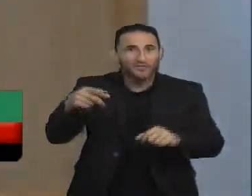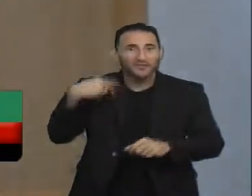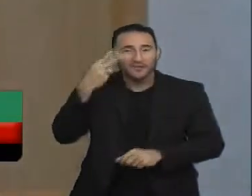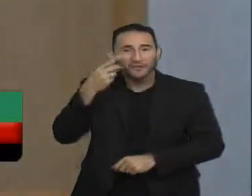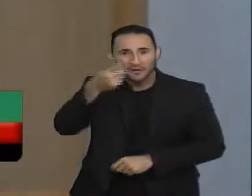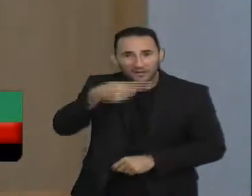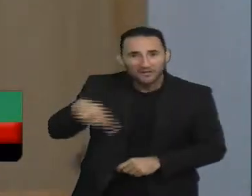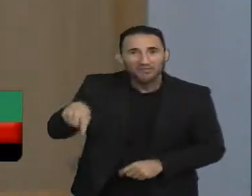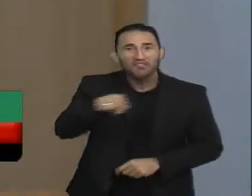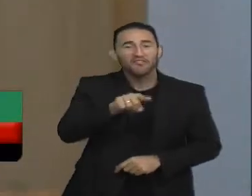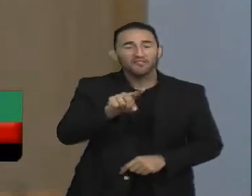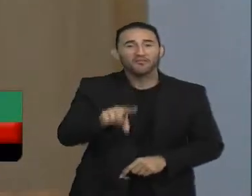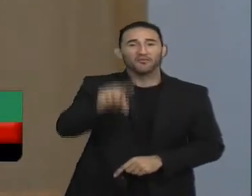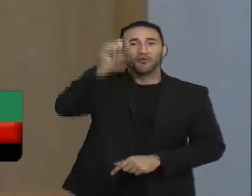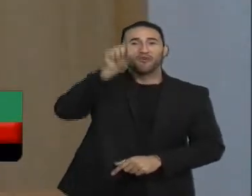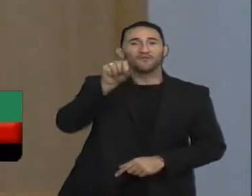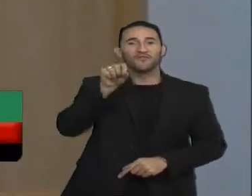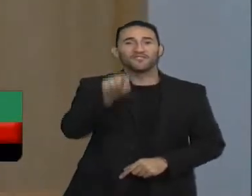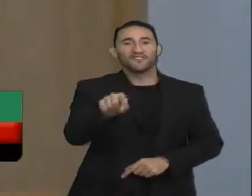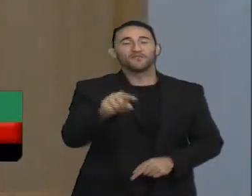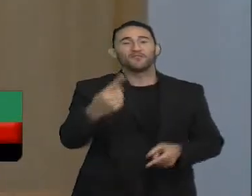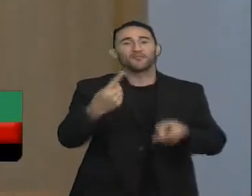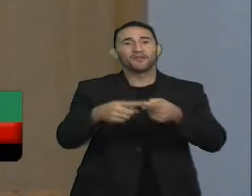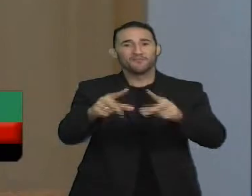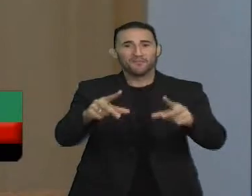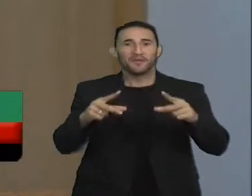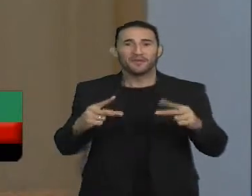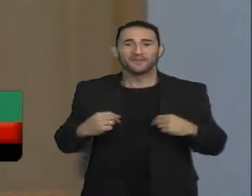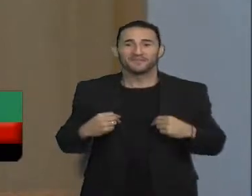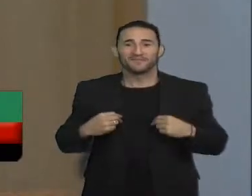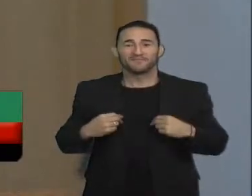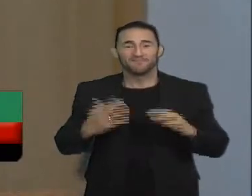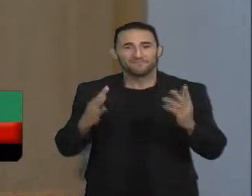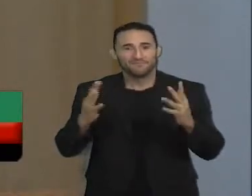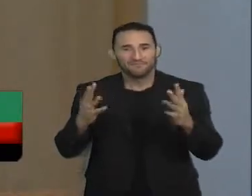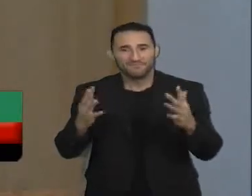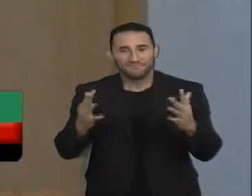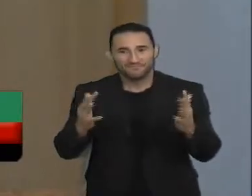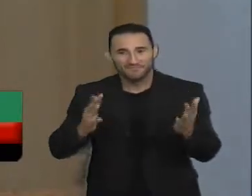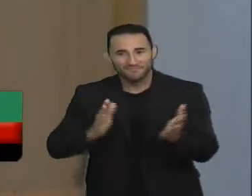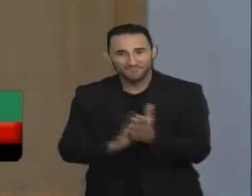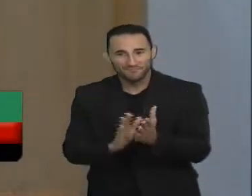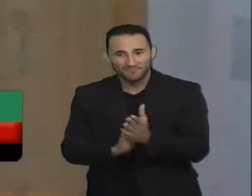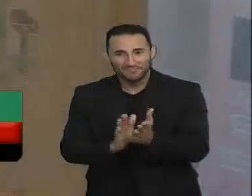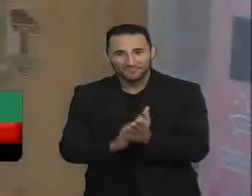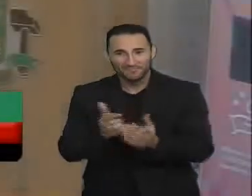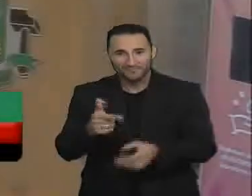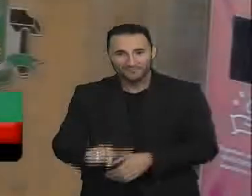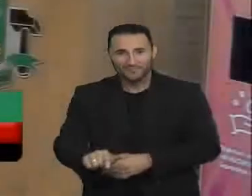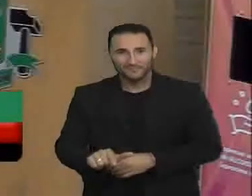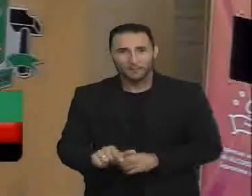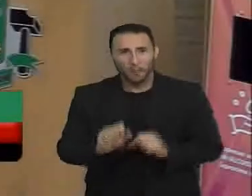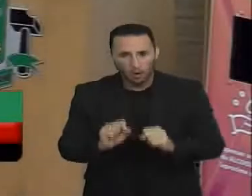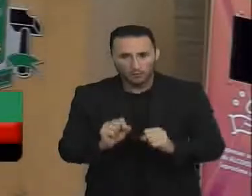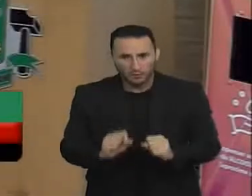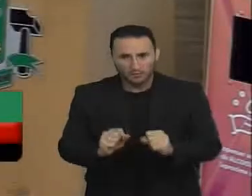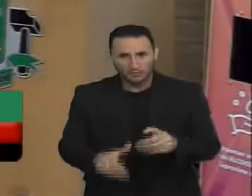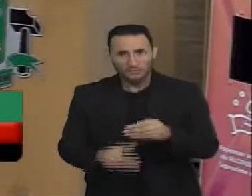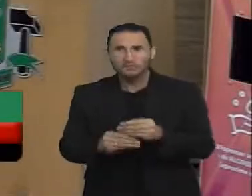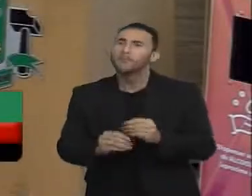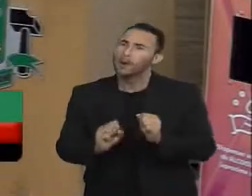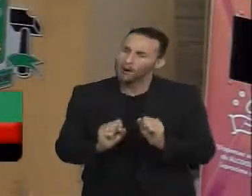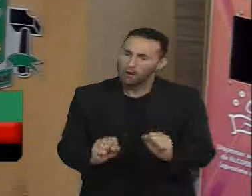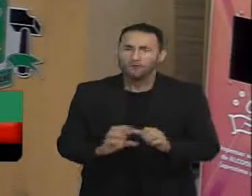casa iriam votar em você, porque você merece, viu? Parabéns mais uma vez. Obrigada, uma parte, presidente. Vereadora. Uma